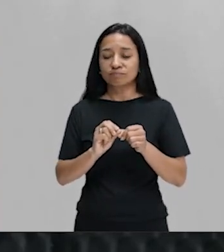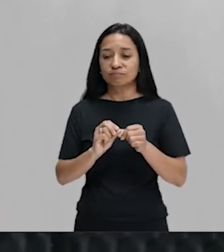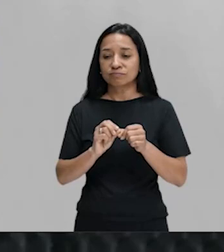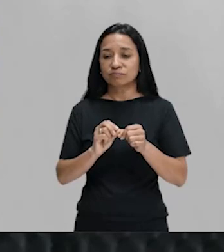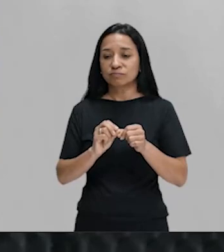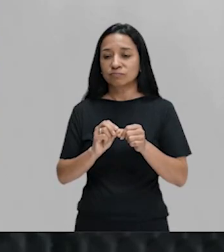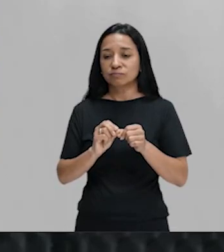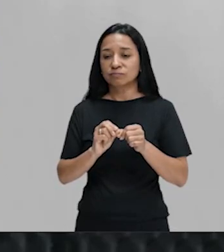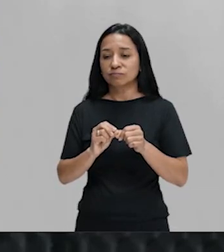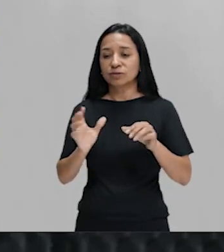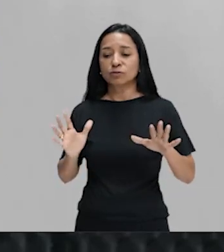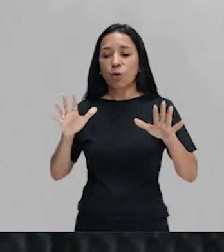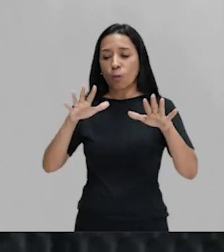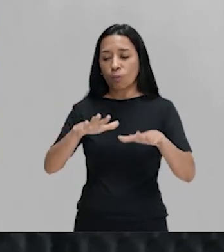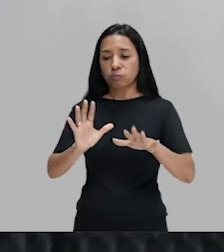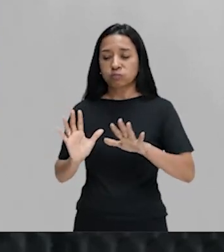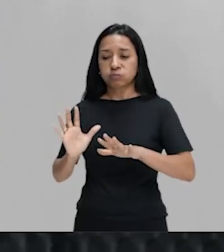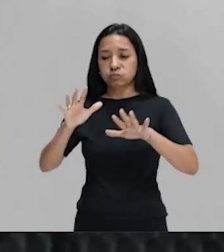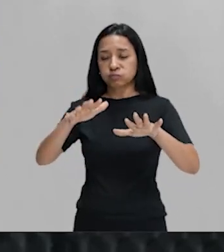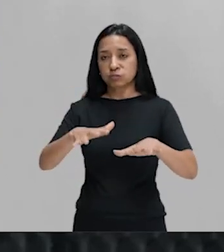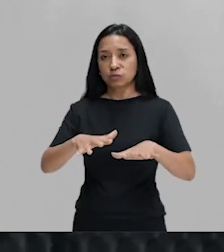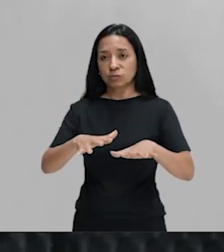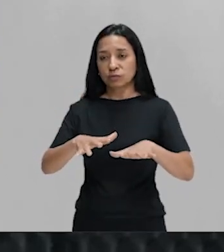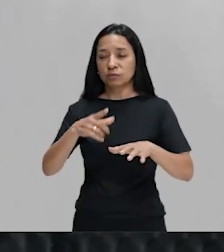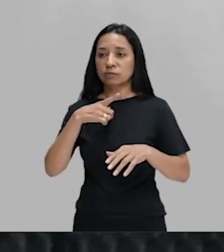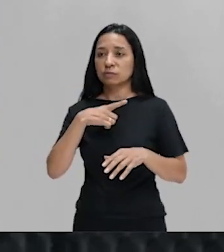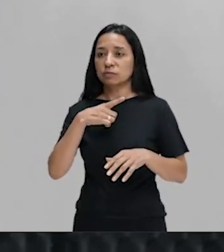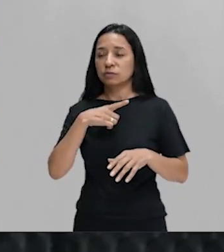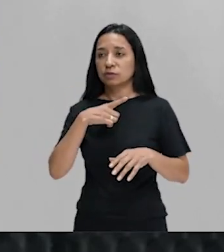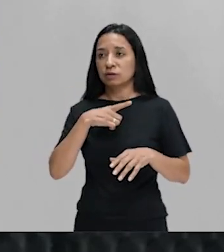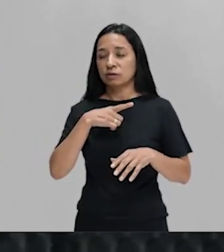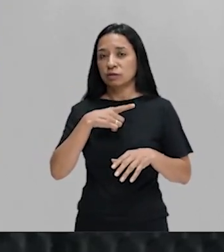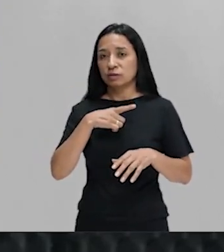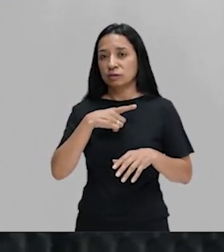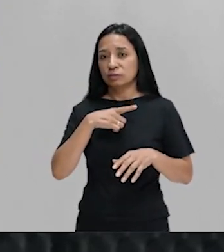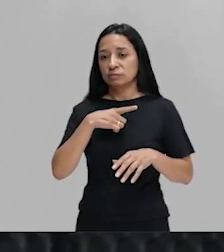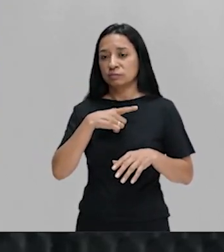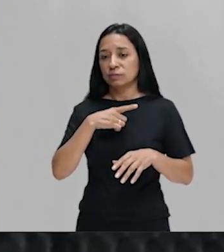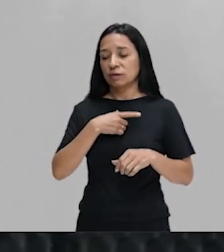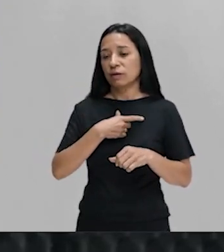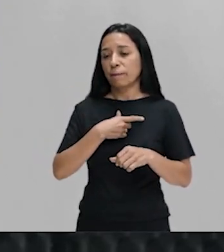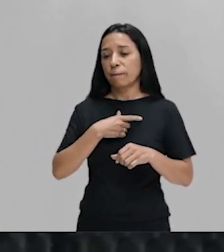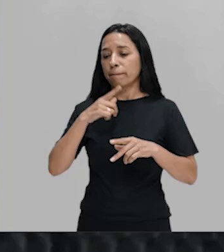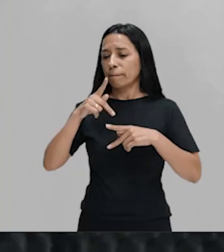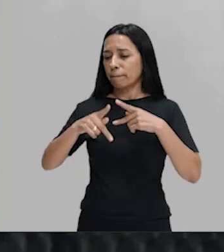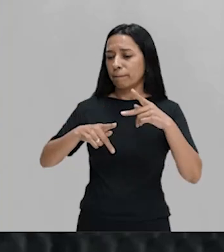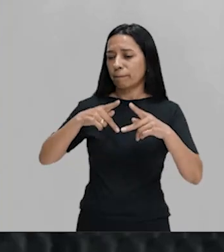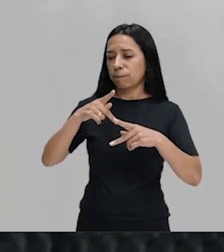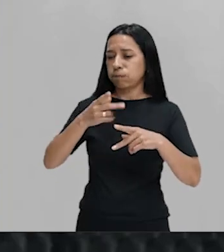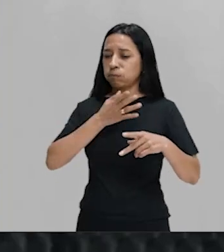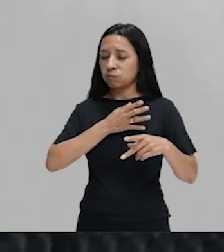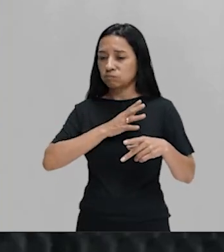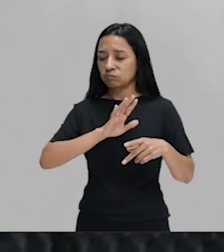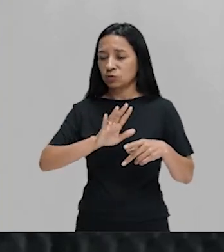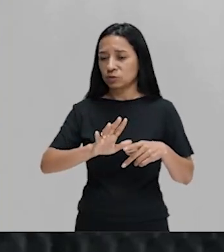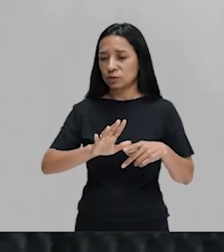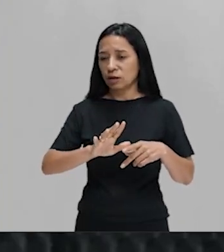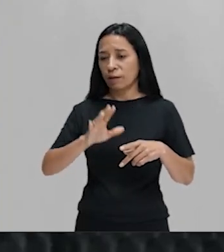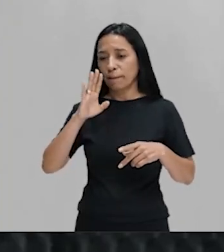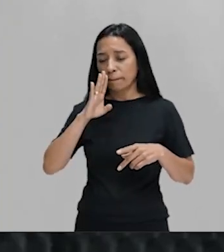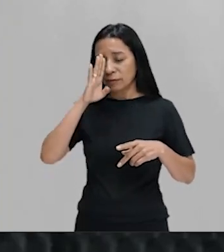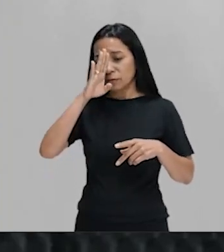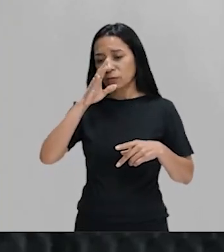Unidos ocupavam o Afeganistão, isso trazia muita impopularidade, principalmente para os